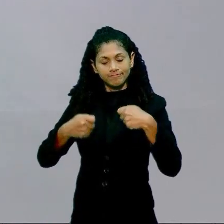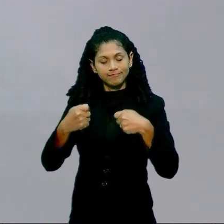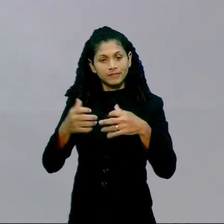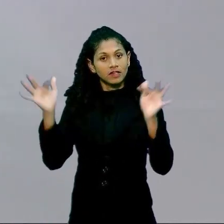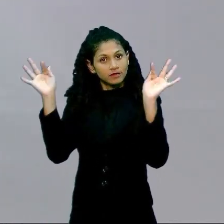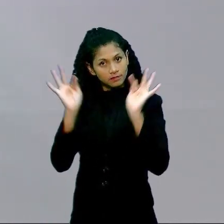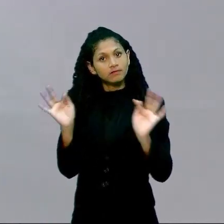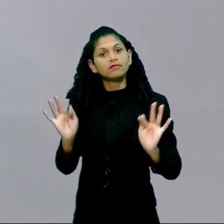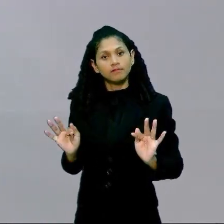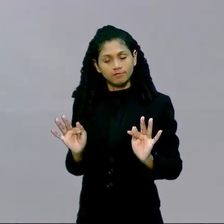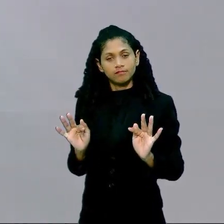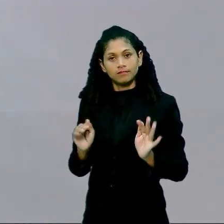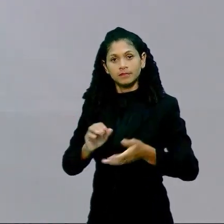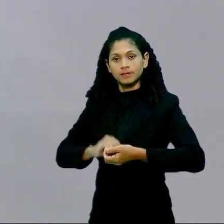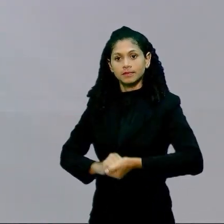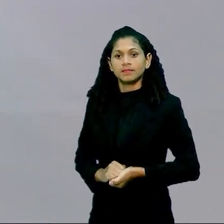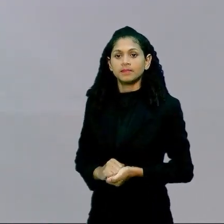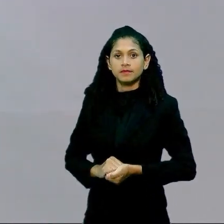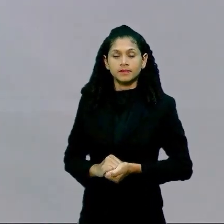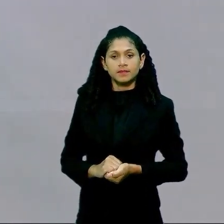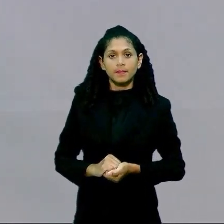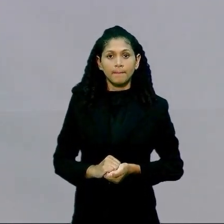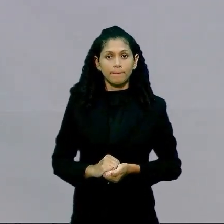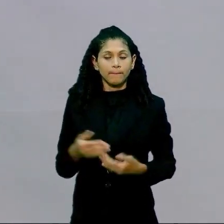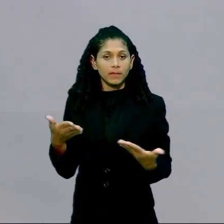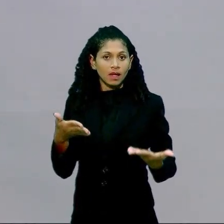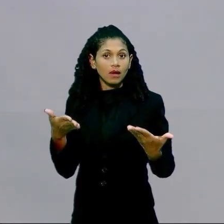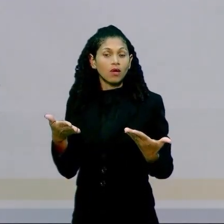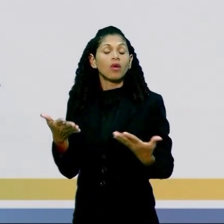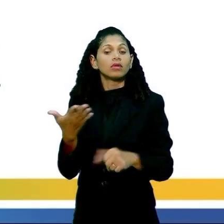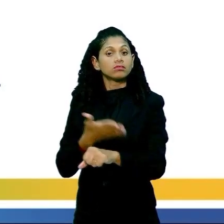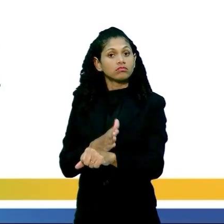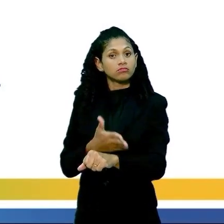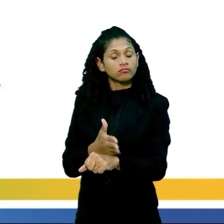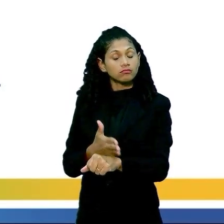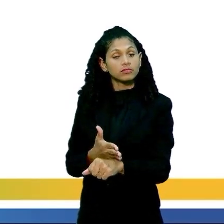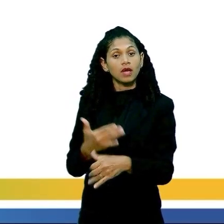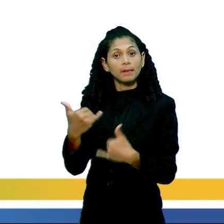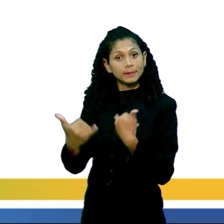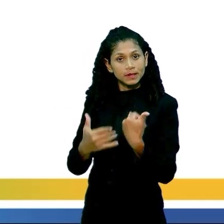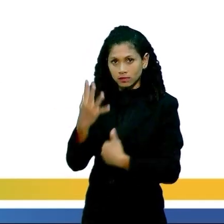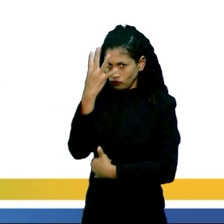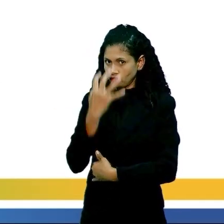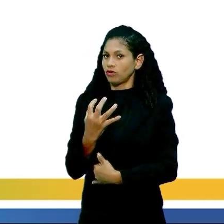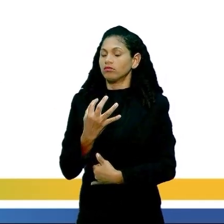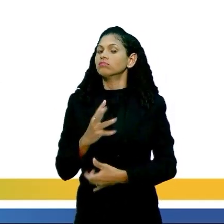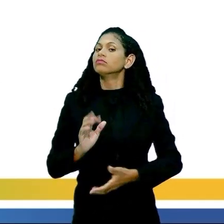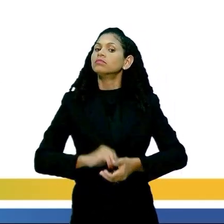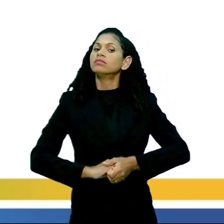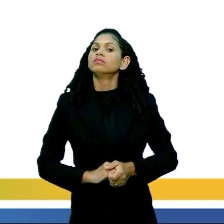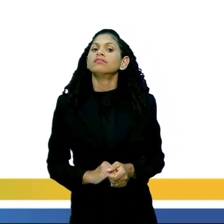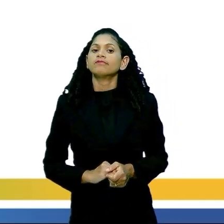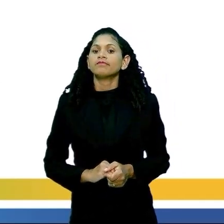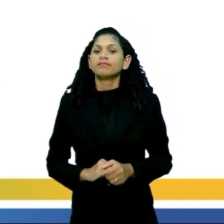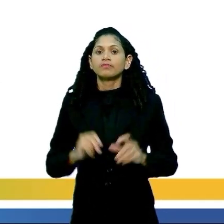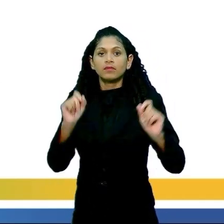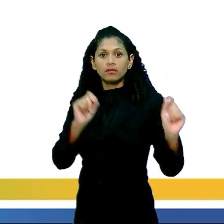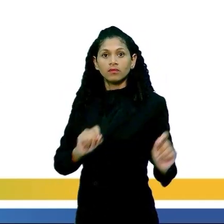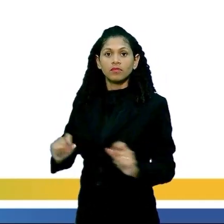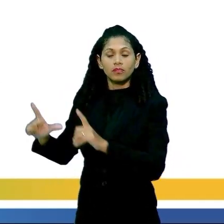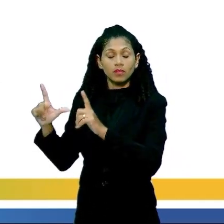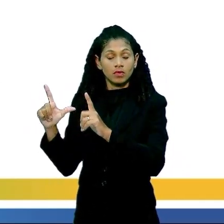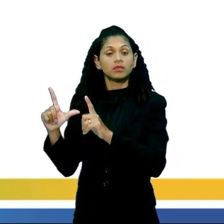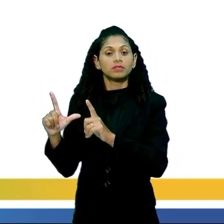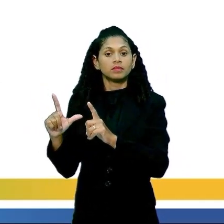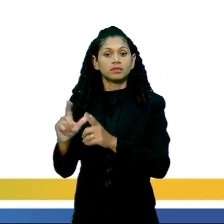está preparado para efetivamente botar em prática essa brincadeira séria. Beleza? Então, foca na tela, que aqui a gente tem o primeiro